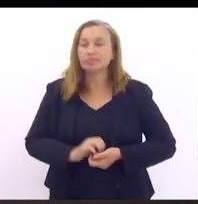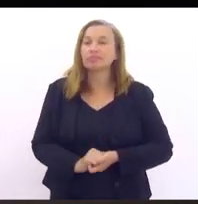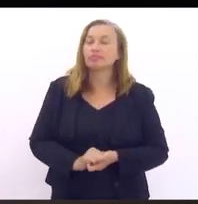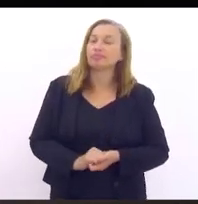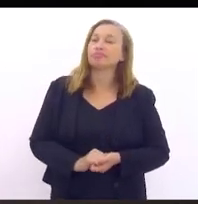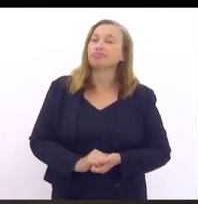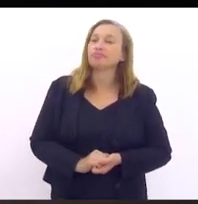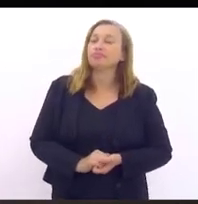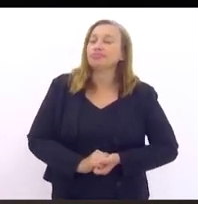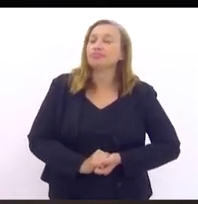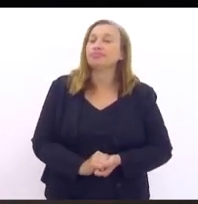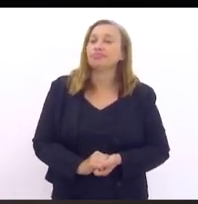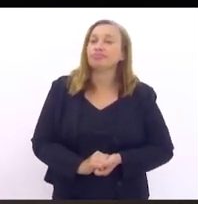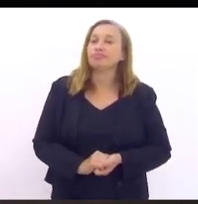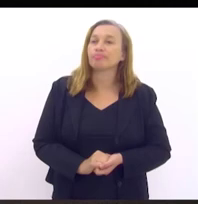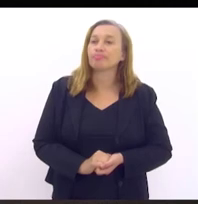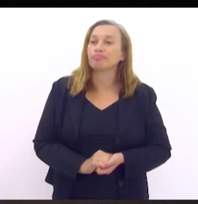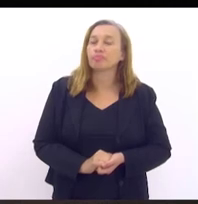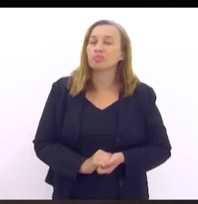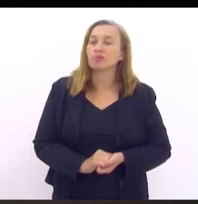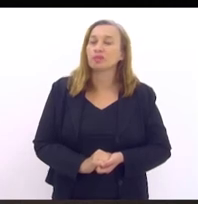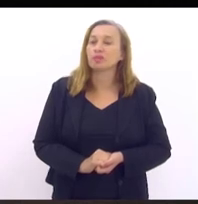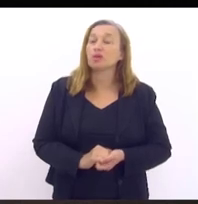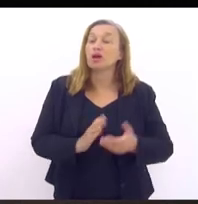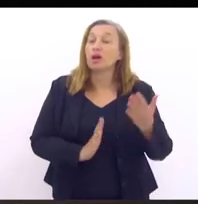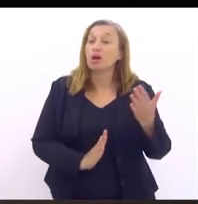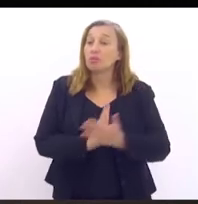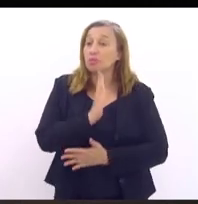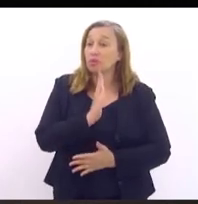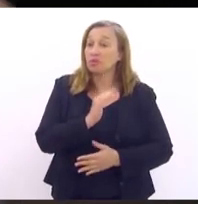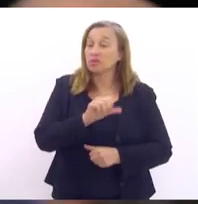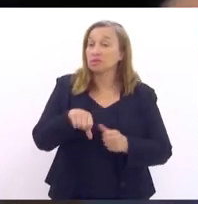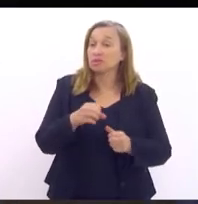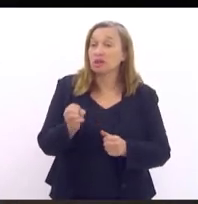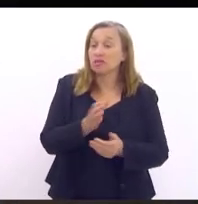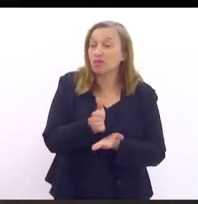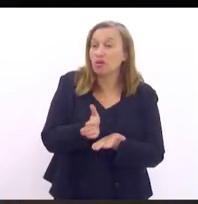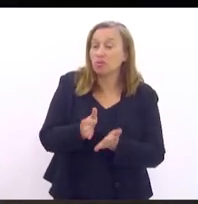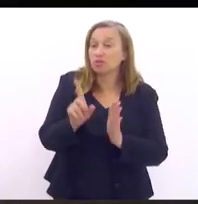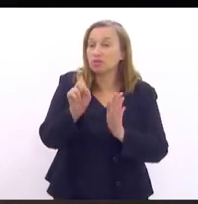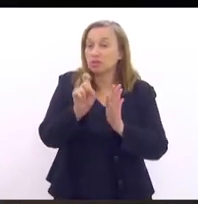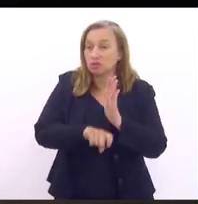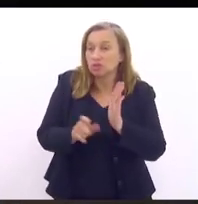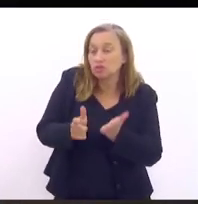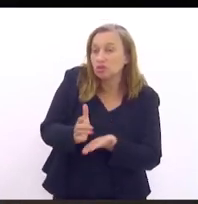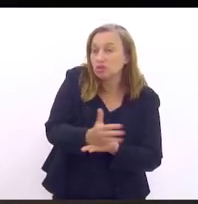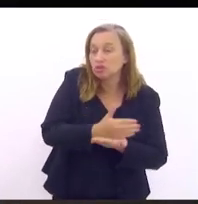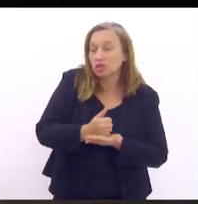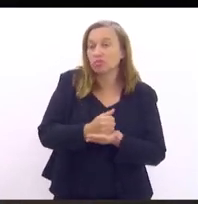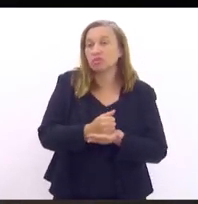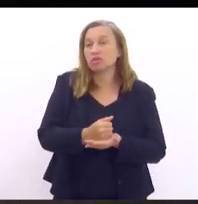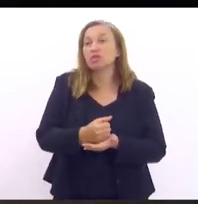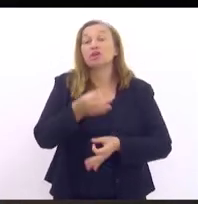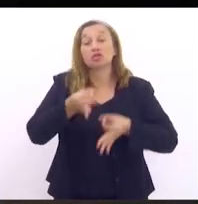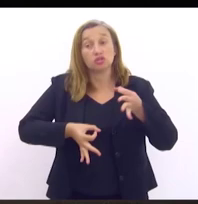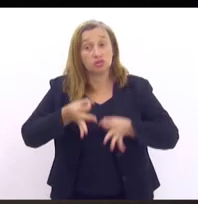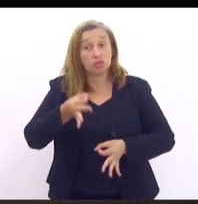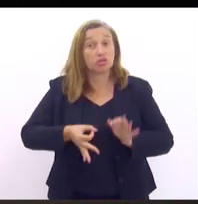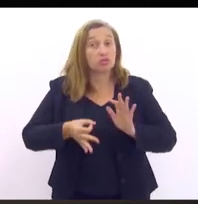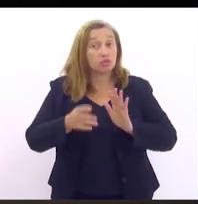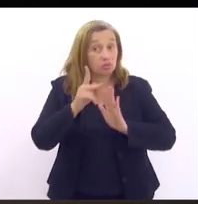relevância diante da iminente aprovação da reforma tributária, abre aspas, na justificativa do